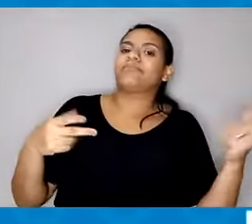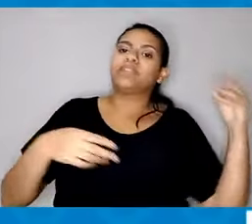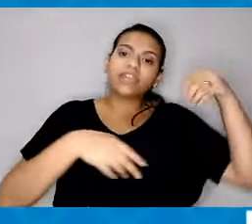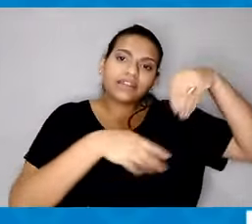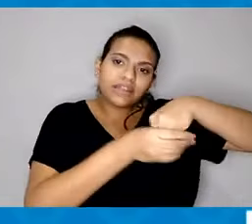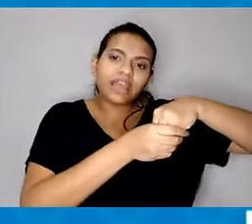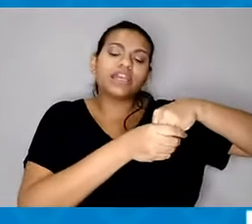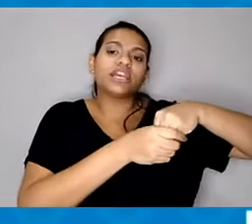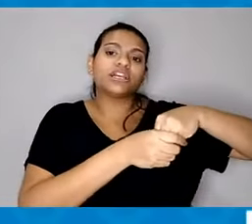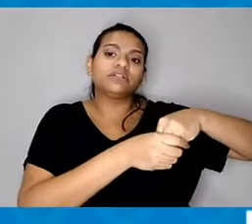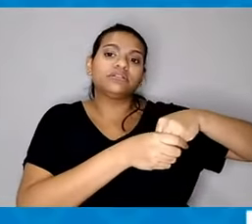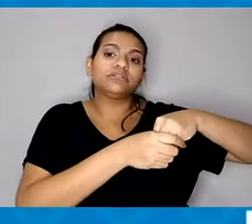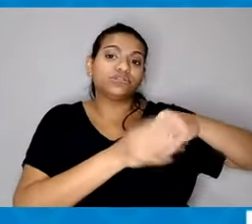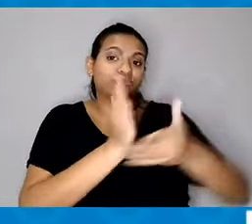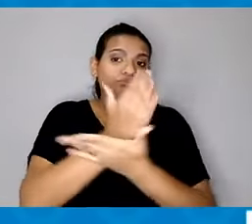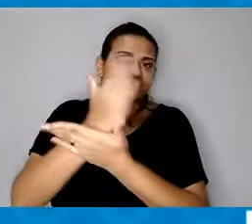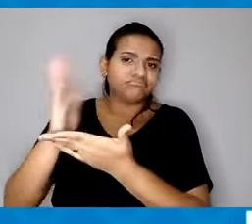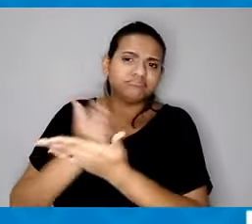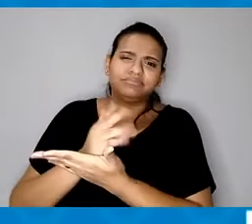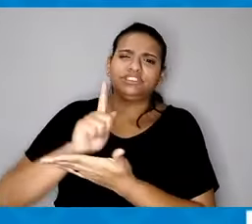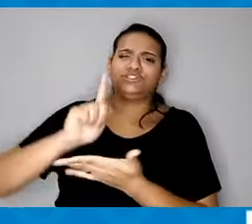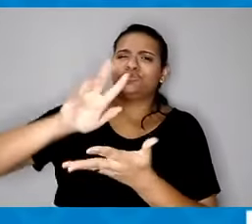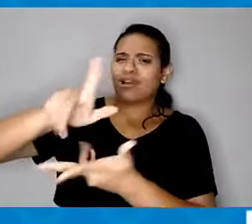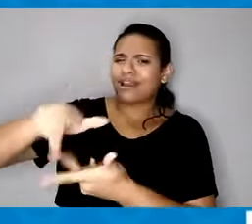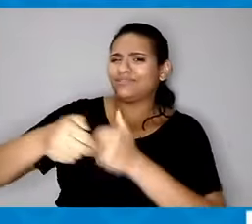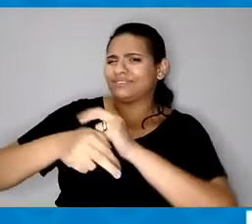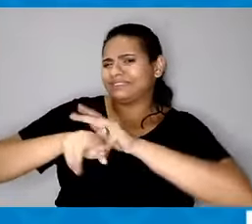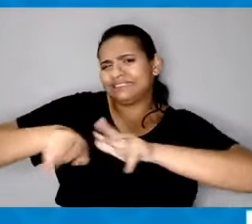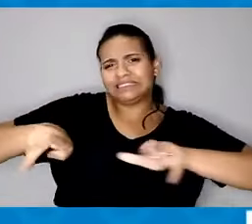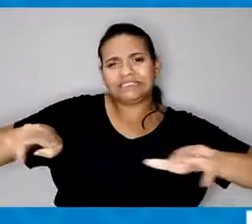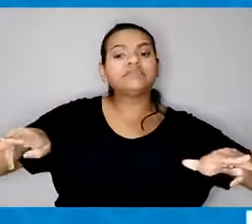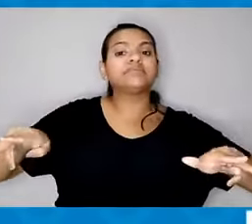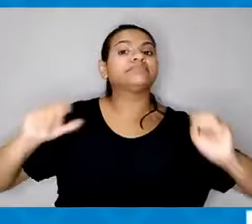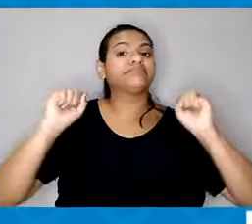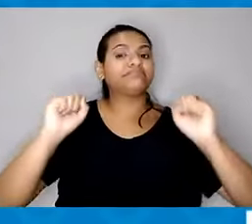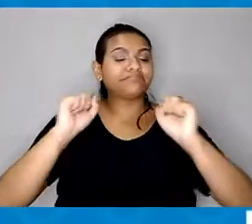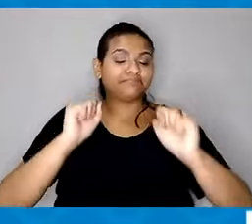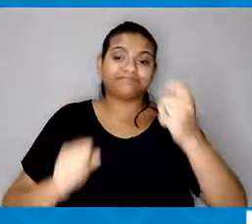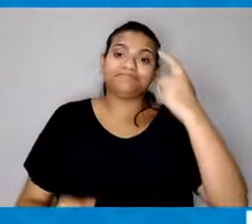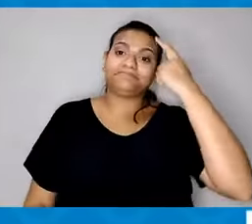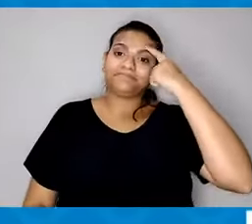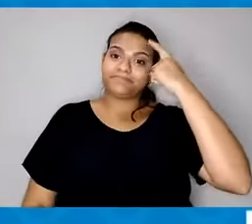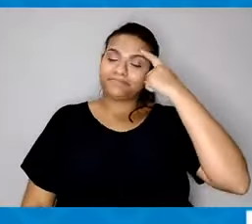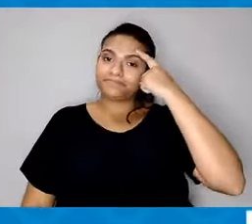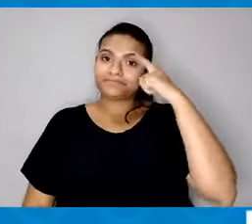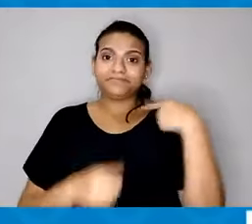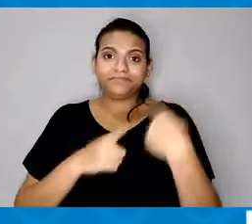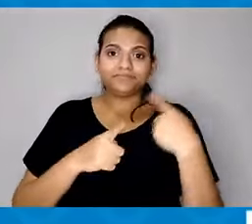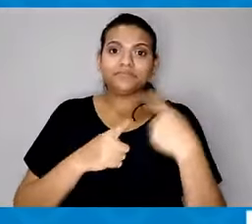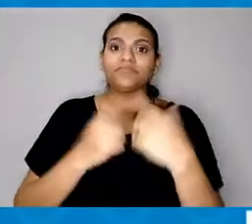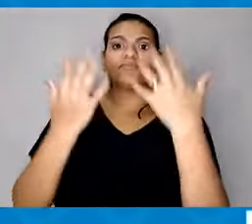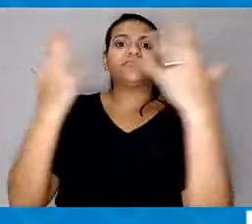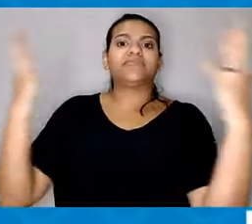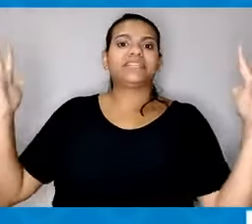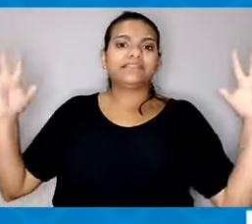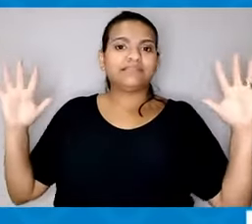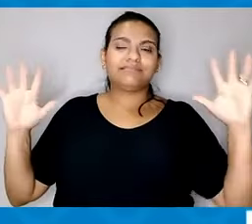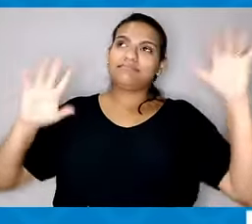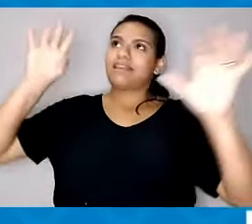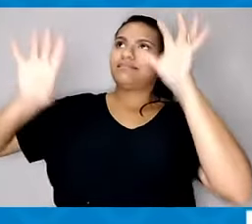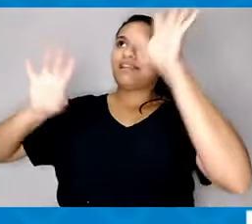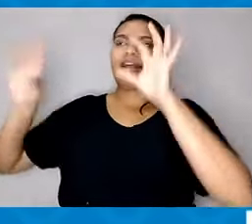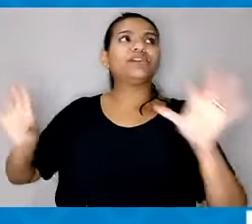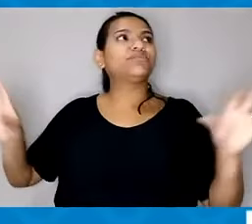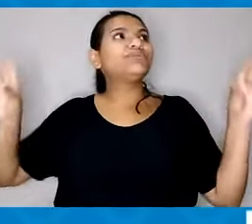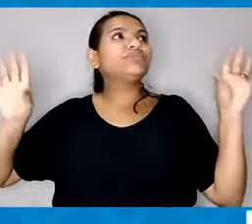cenário, pode ser uma forma. Veja, porque a gente imagina que quando a gente fala um cenário, todos os nossos estudantes estão imaginando a